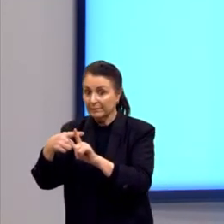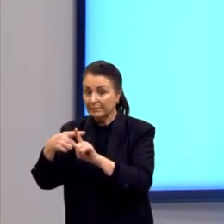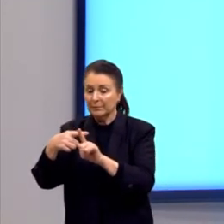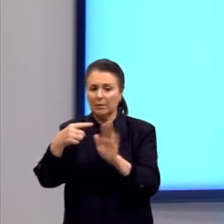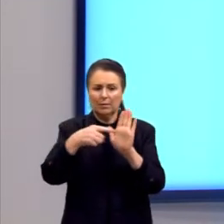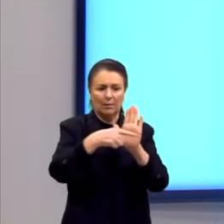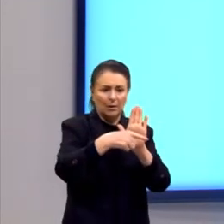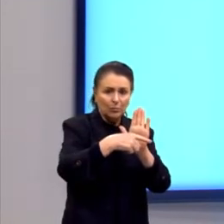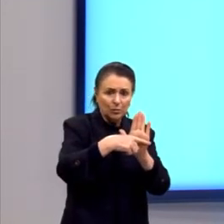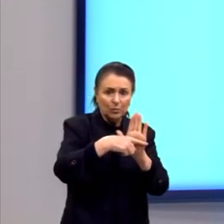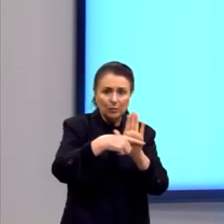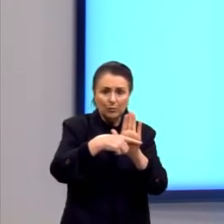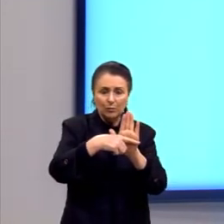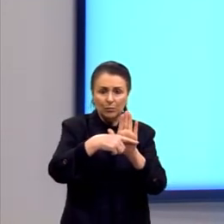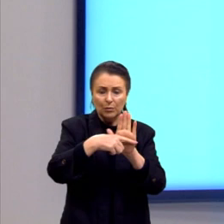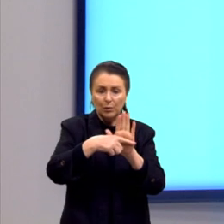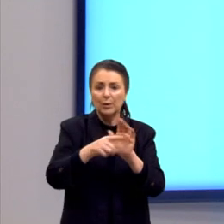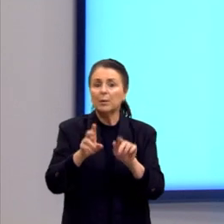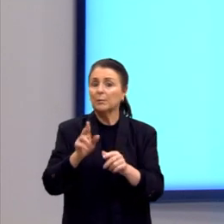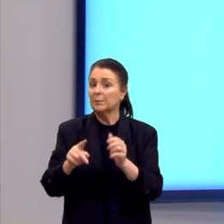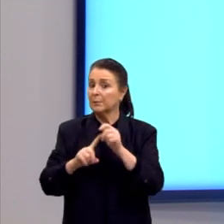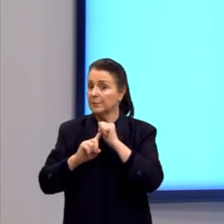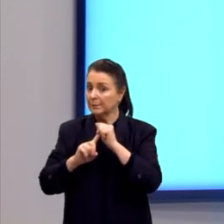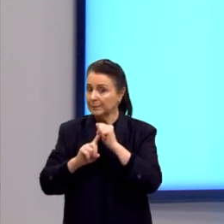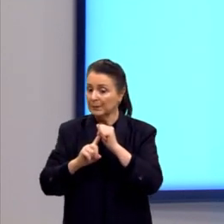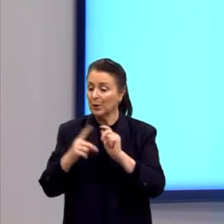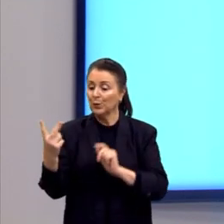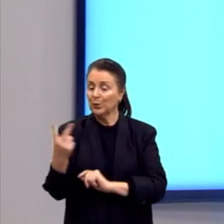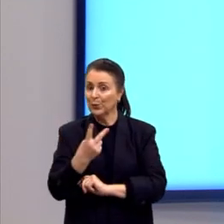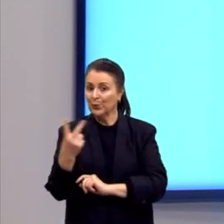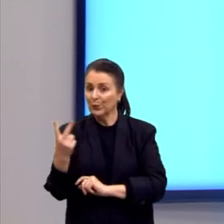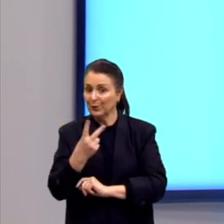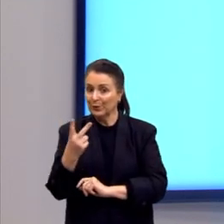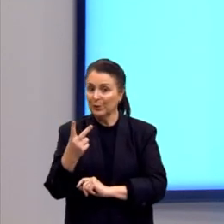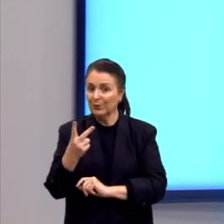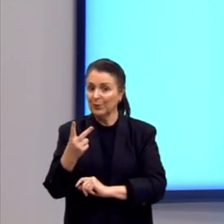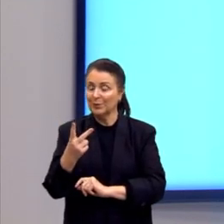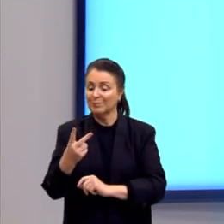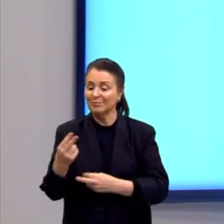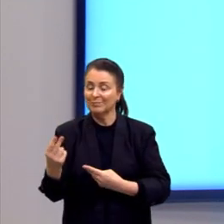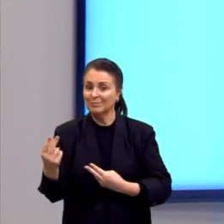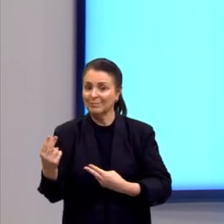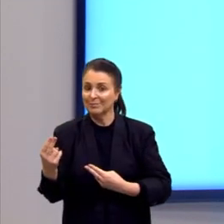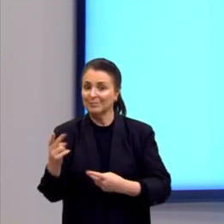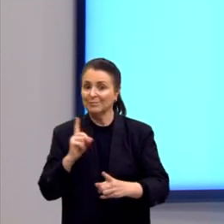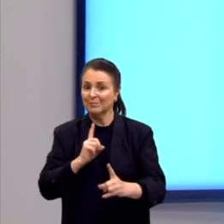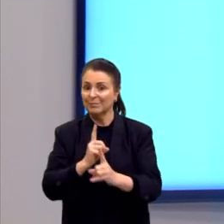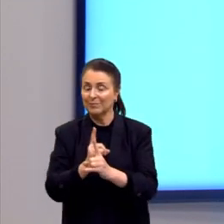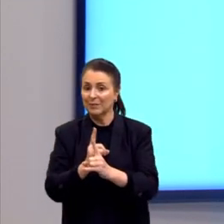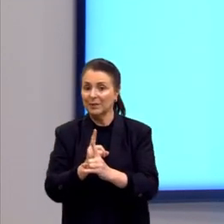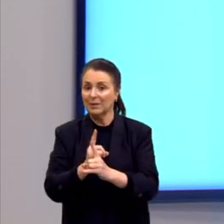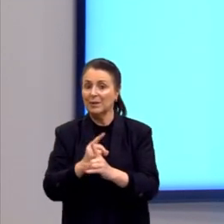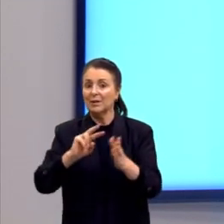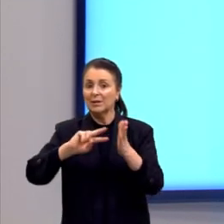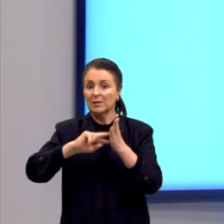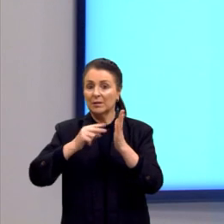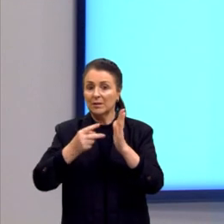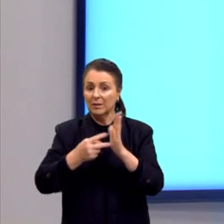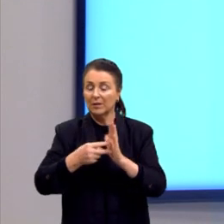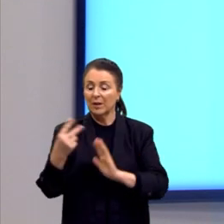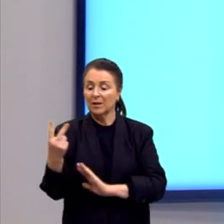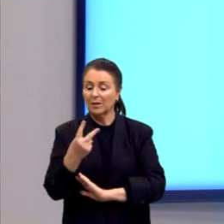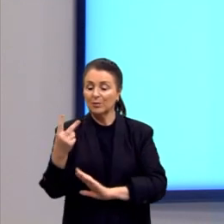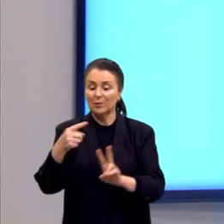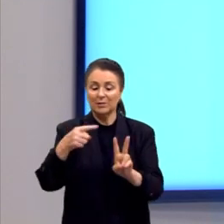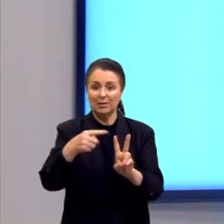o sinal negativo nesses dois casos nós chegaremos em igualdade está o que significa que